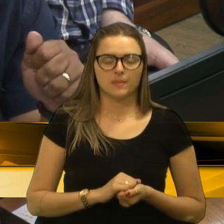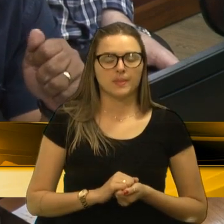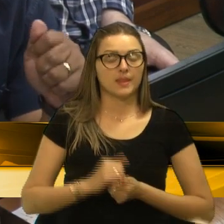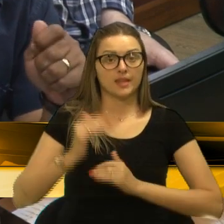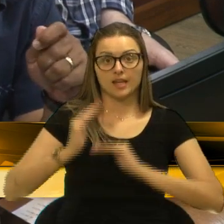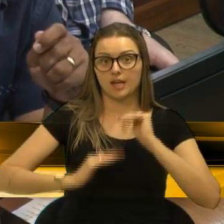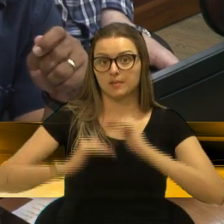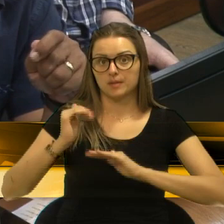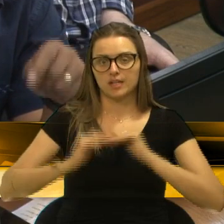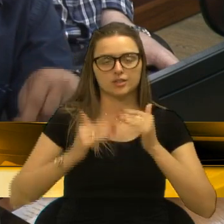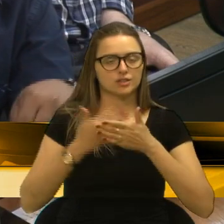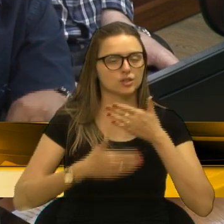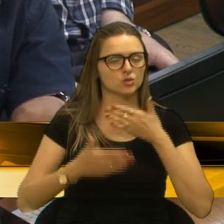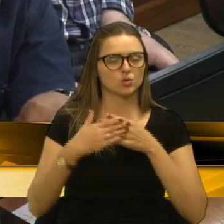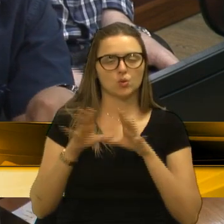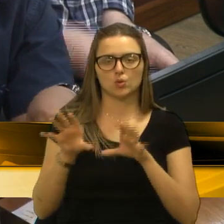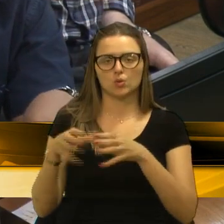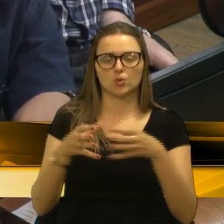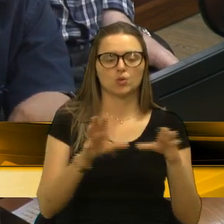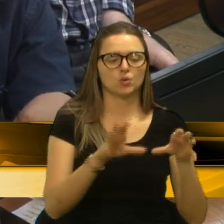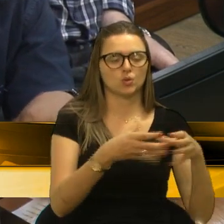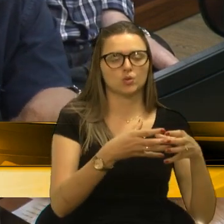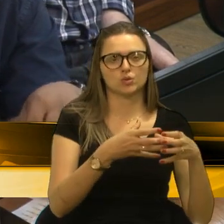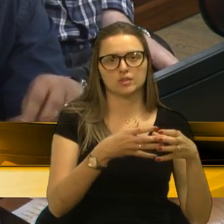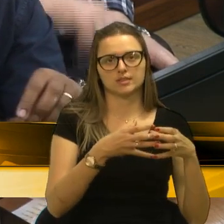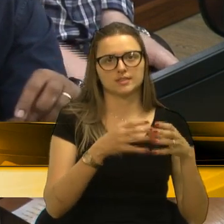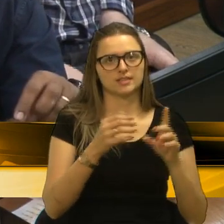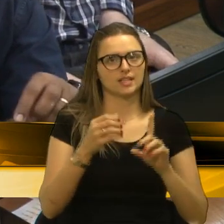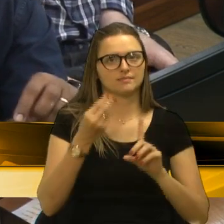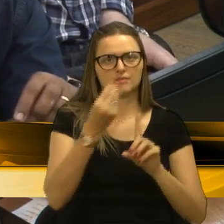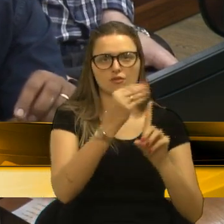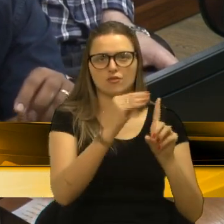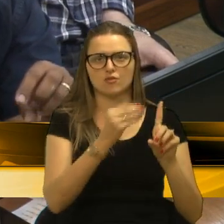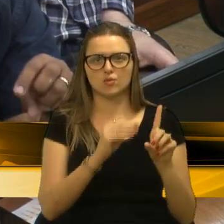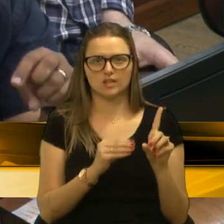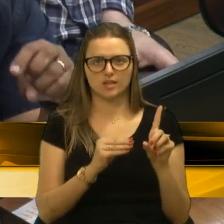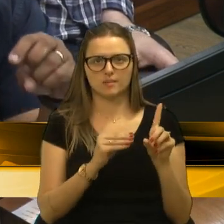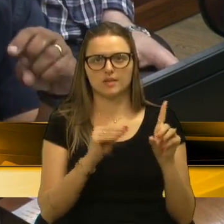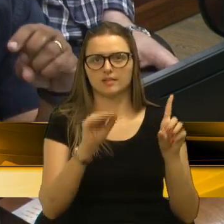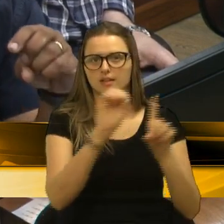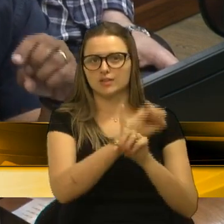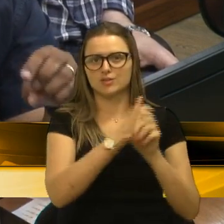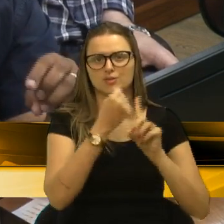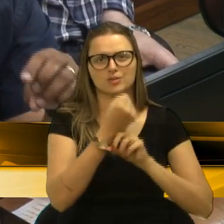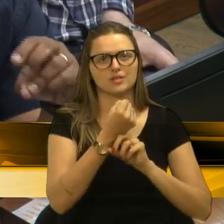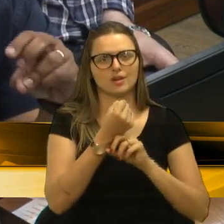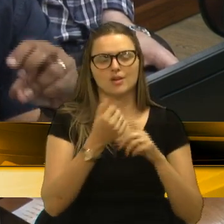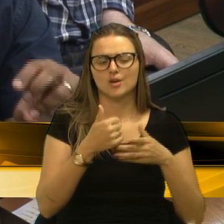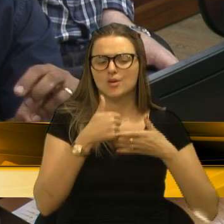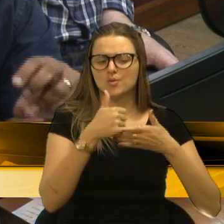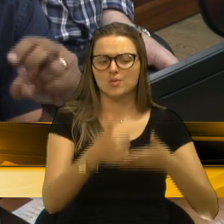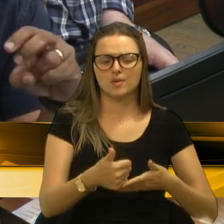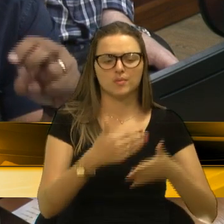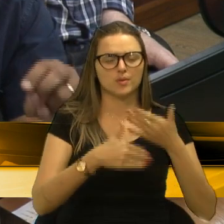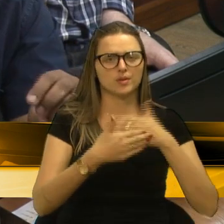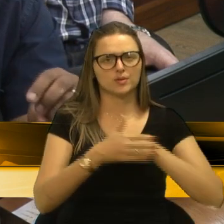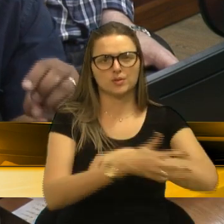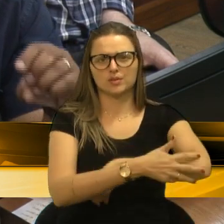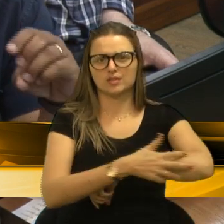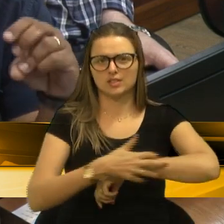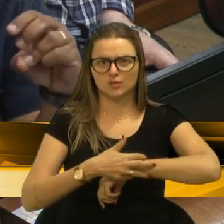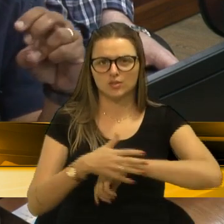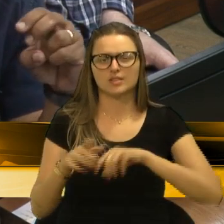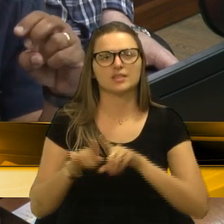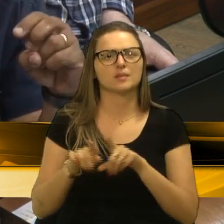nas pastorais, onde estão na área da vulnerabilidade social, principalmente, uma atenção muito especial à terceira idade, que estão